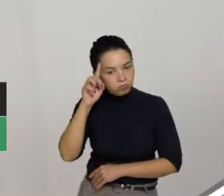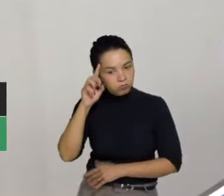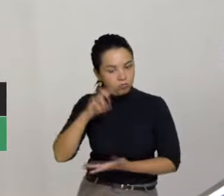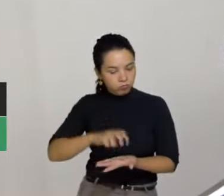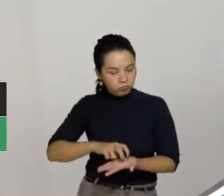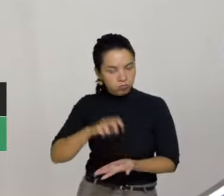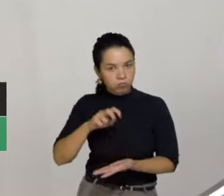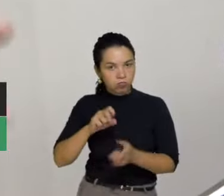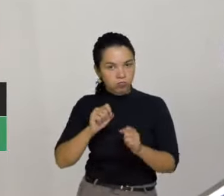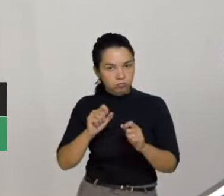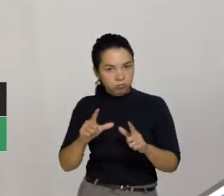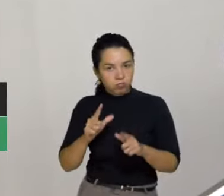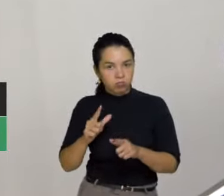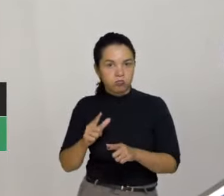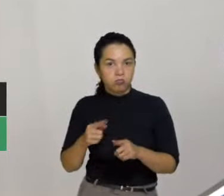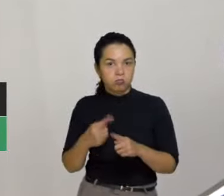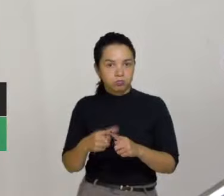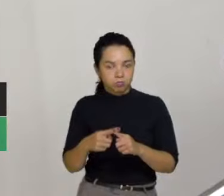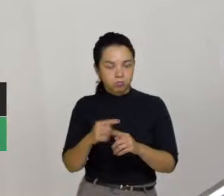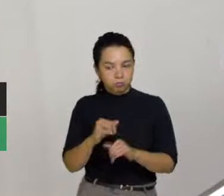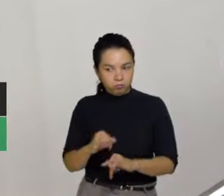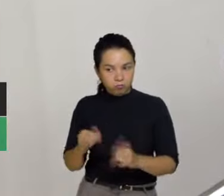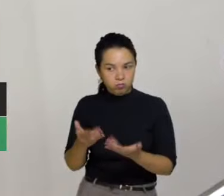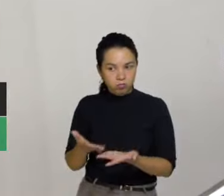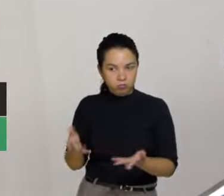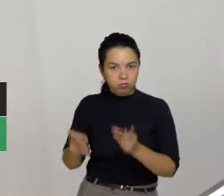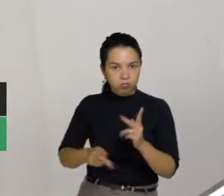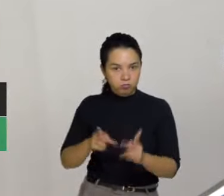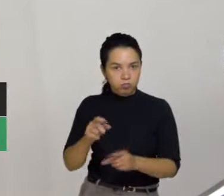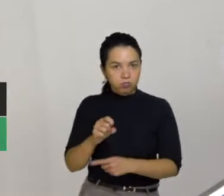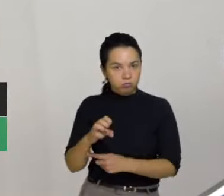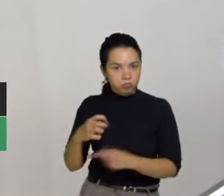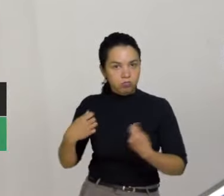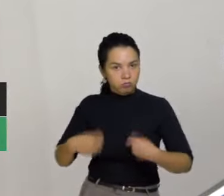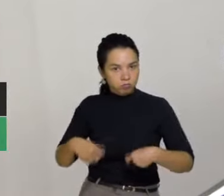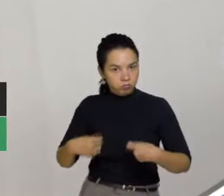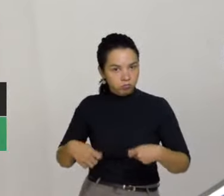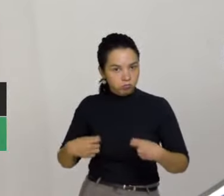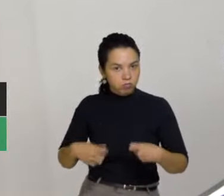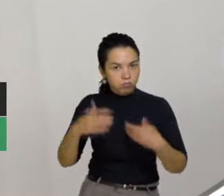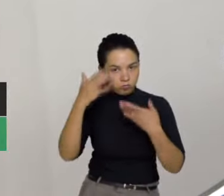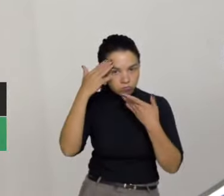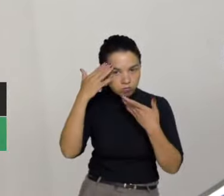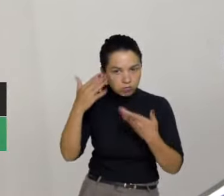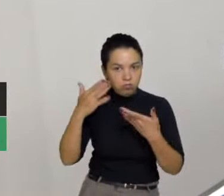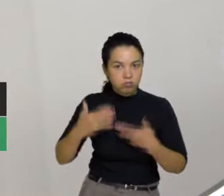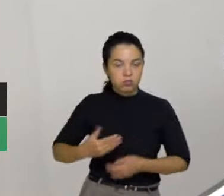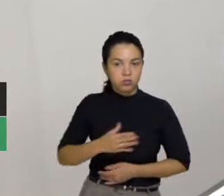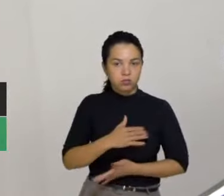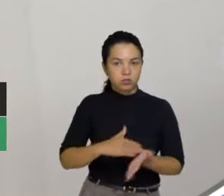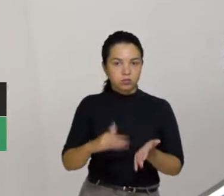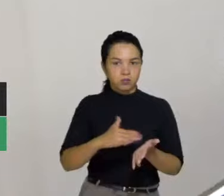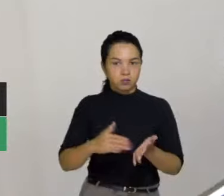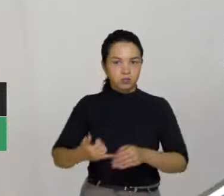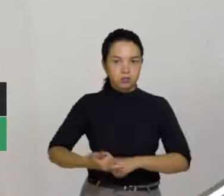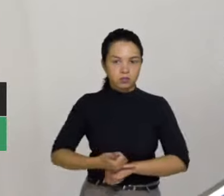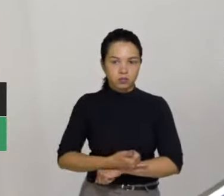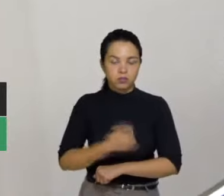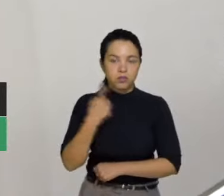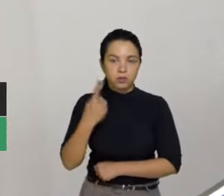para trazer as boas notícias para o catarinense e que merece e que precisa. Então, quero desde já agradecer o nosso secretário de Infraestrutura, deputado